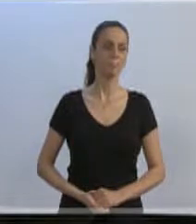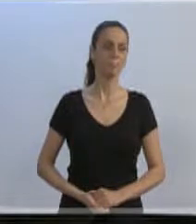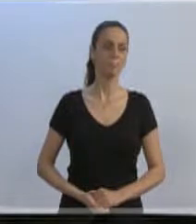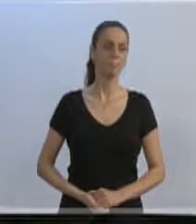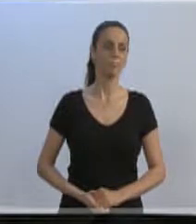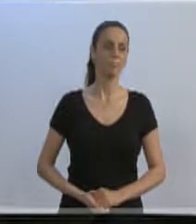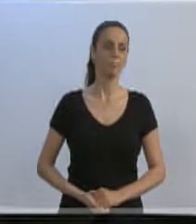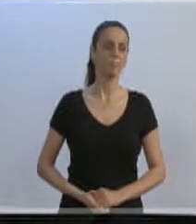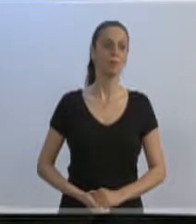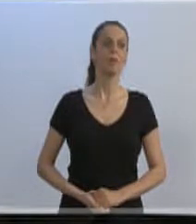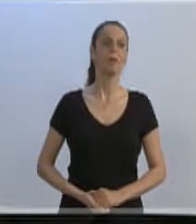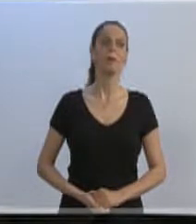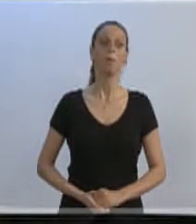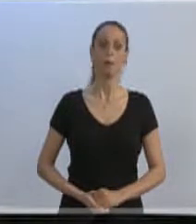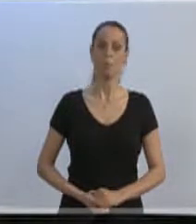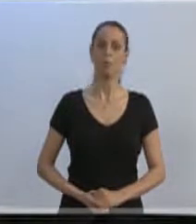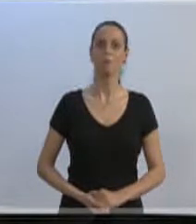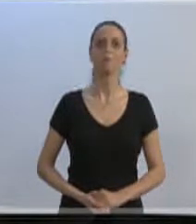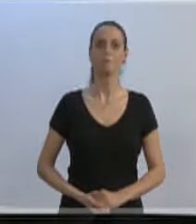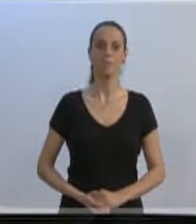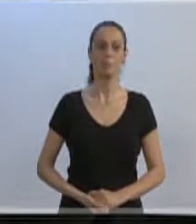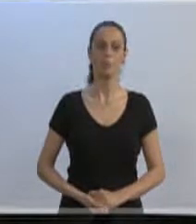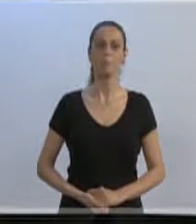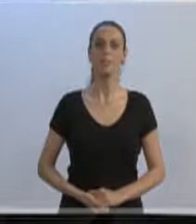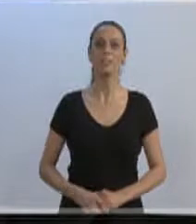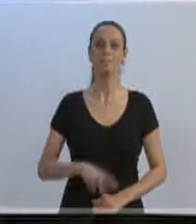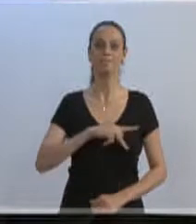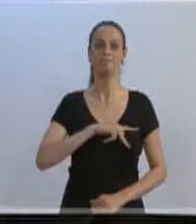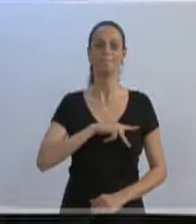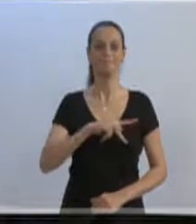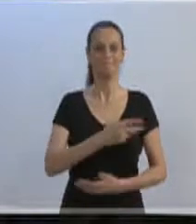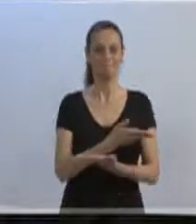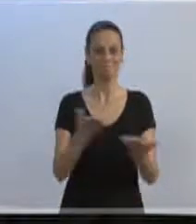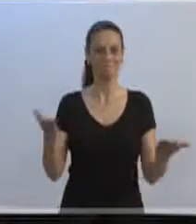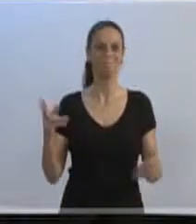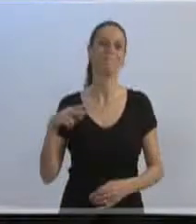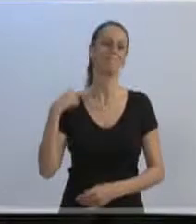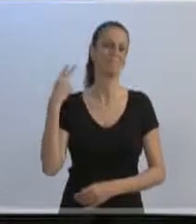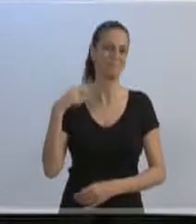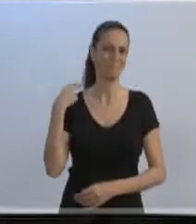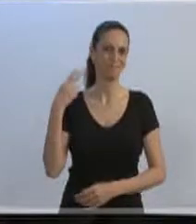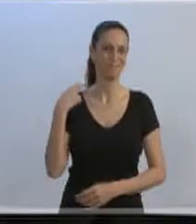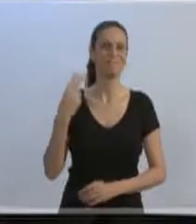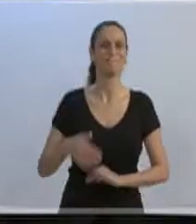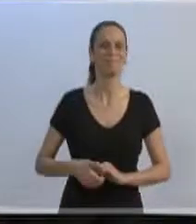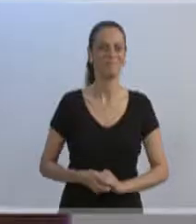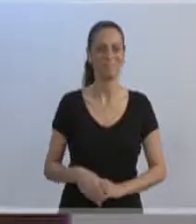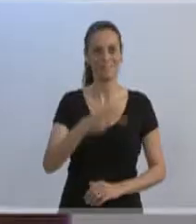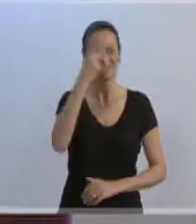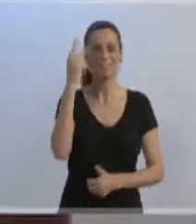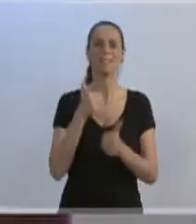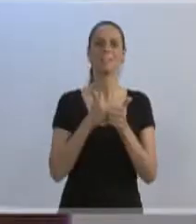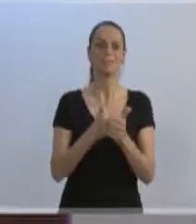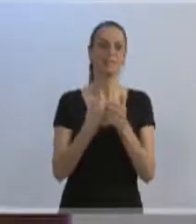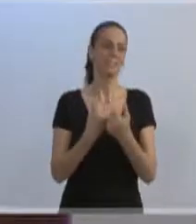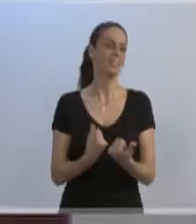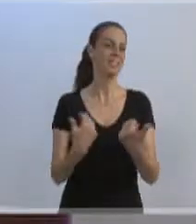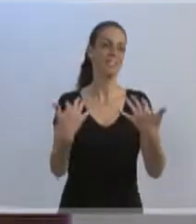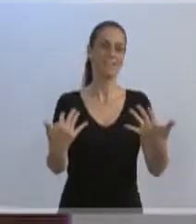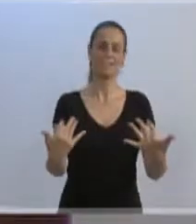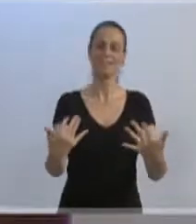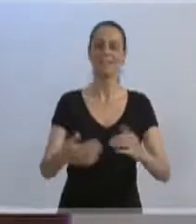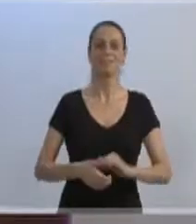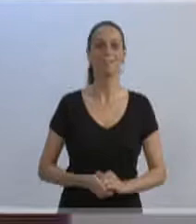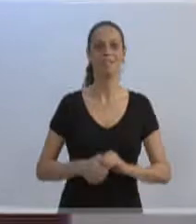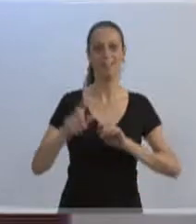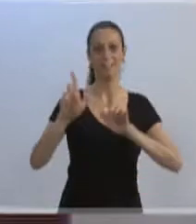ce lentíssimo o senhor presidente senhores vereadores que nos acompanha aqui do plenário que nos acompanha pela